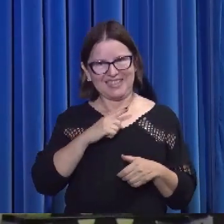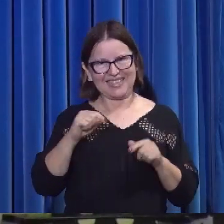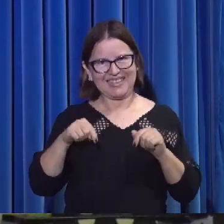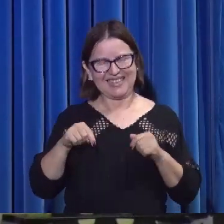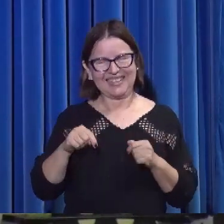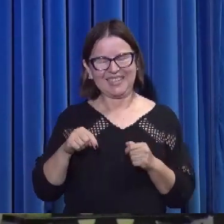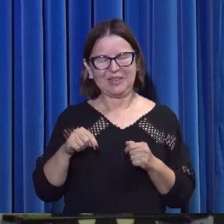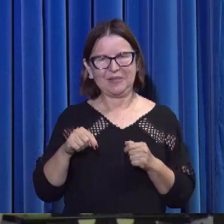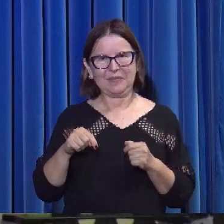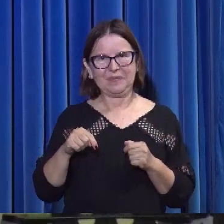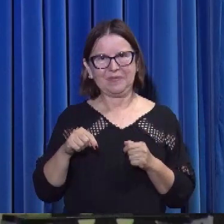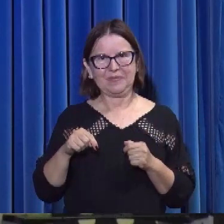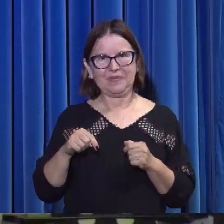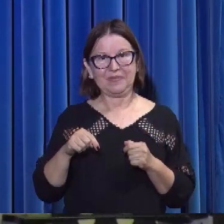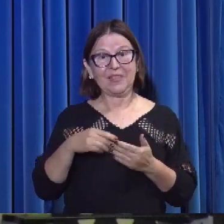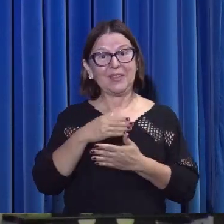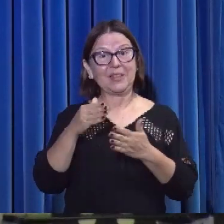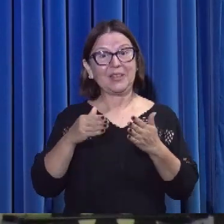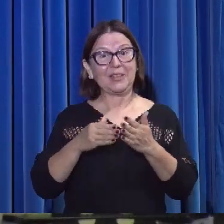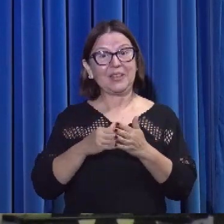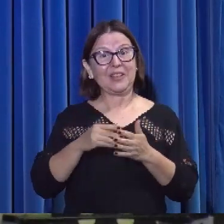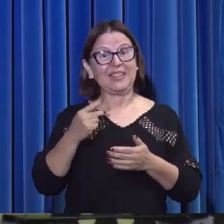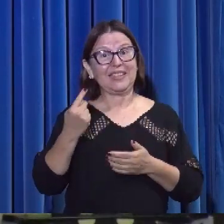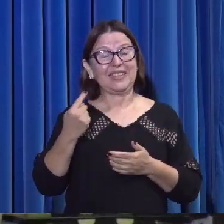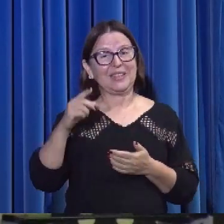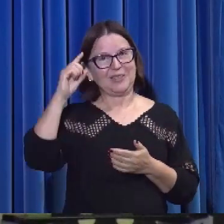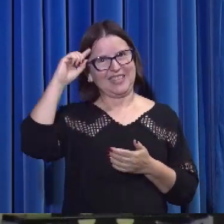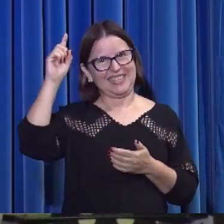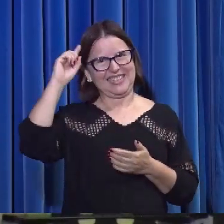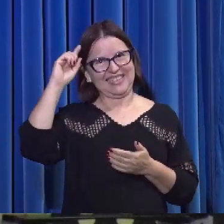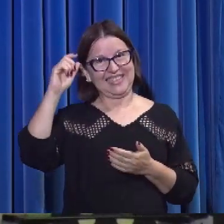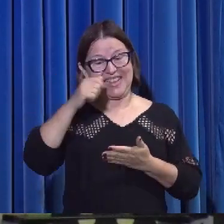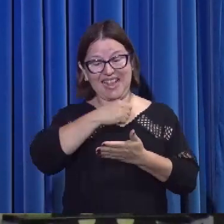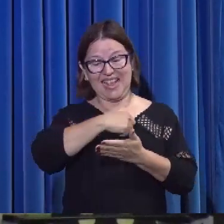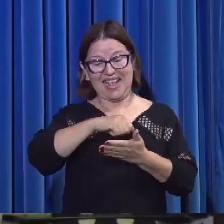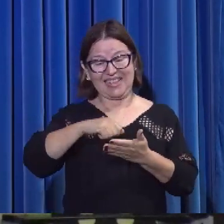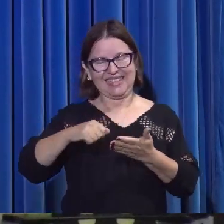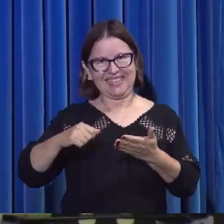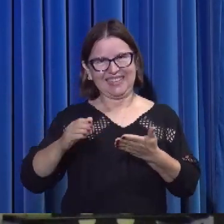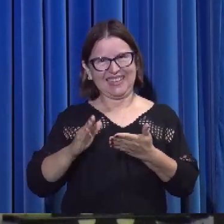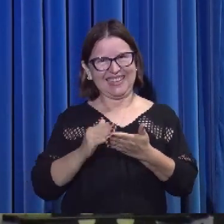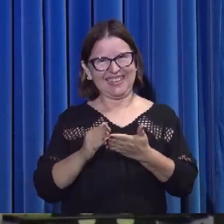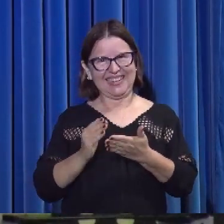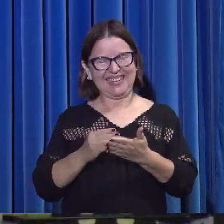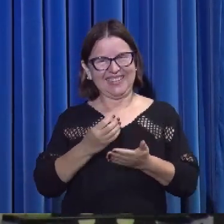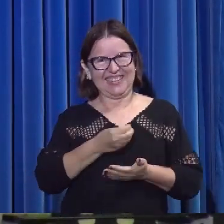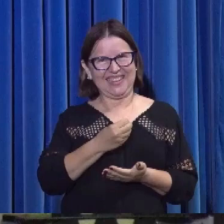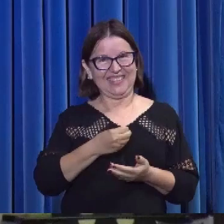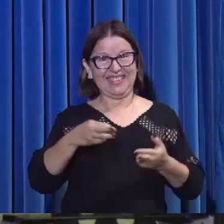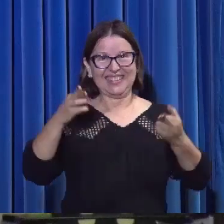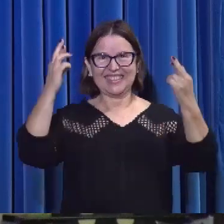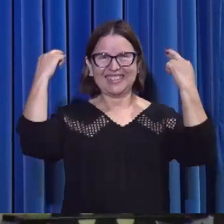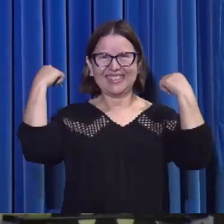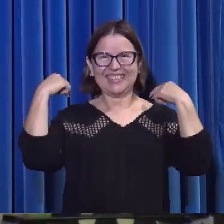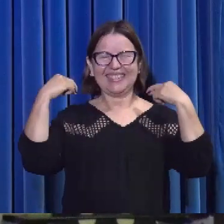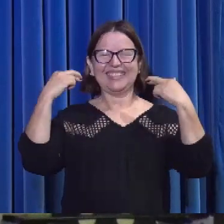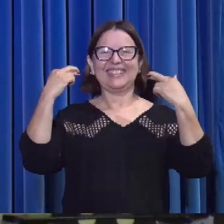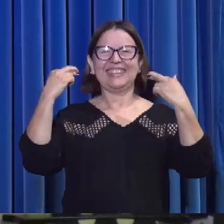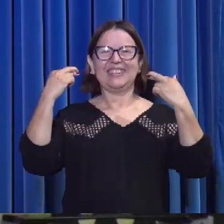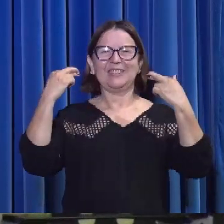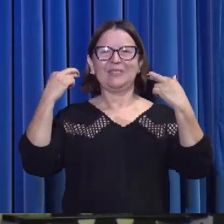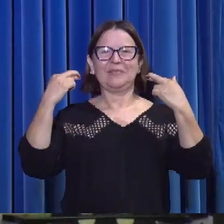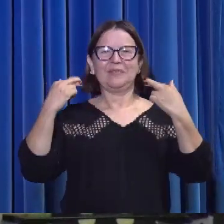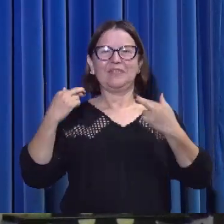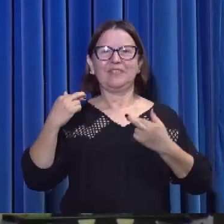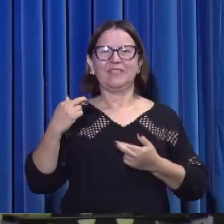é que todos os seus dias foram escritos no livro da vida do Cordeiro, quando